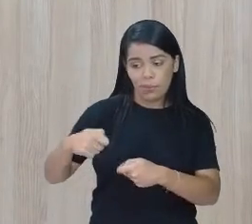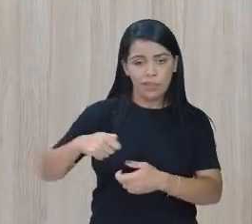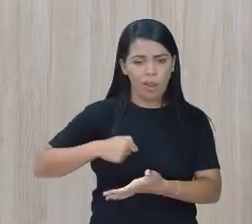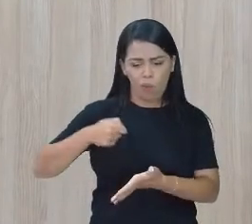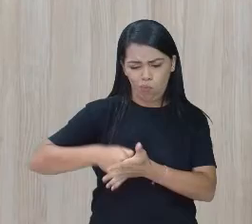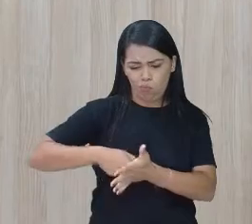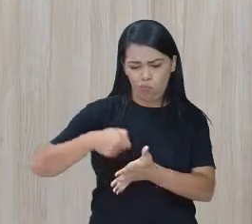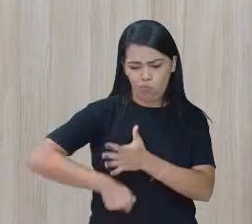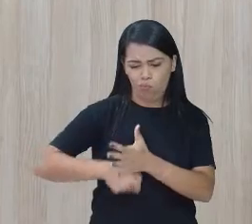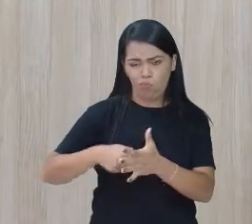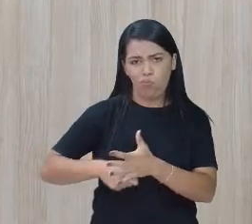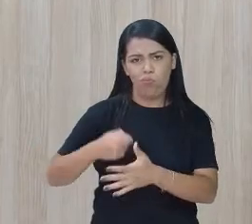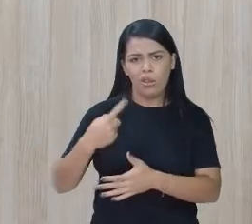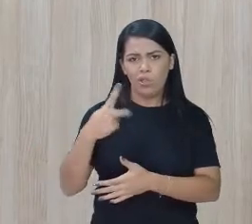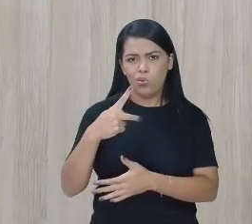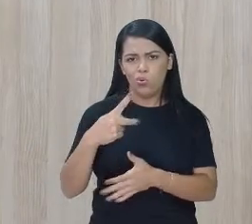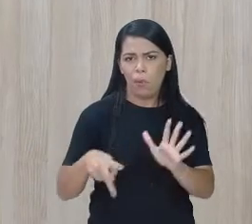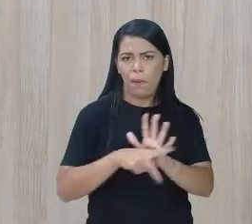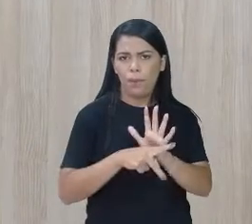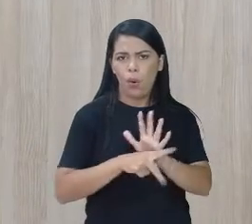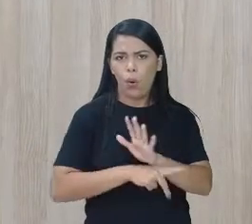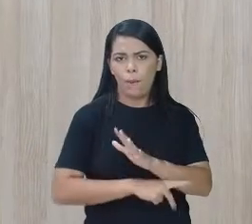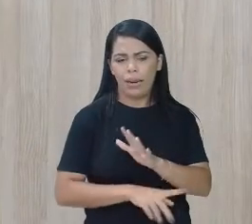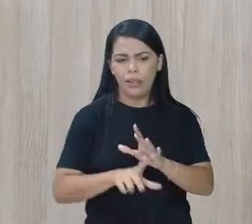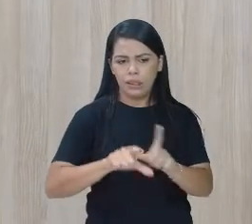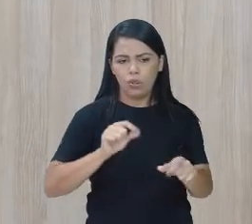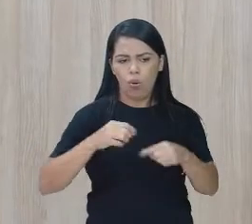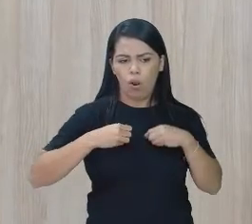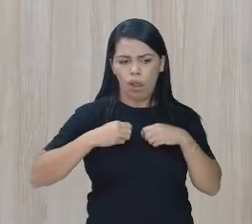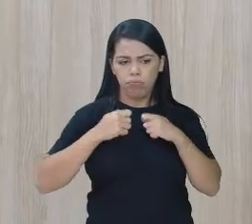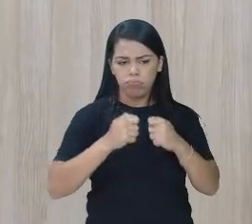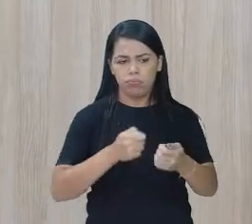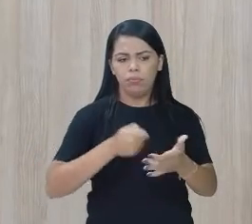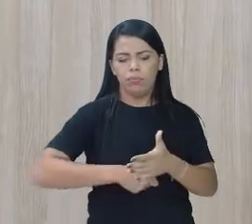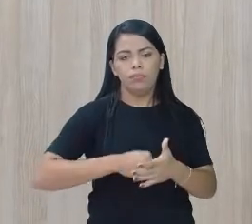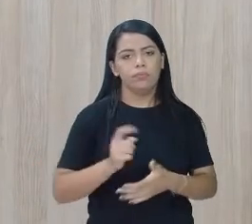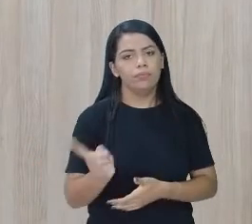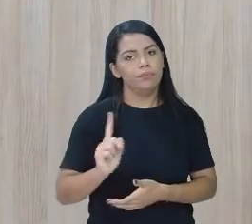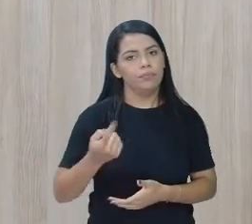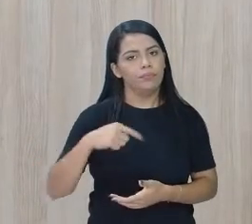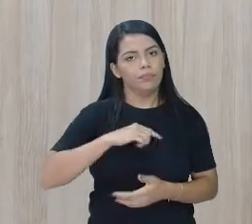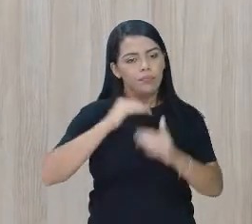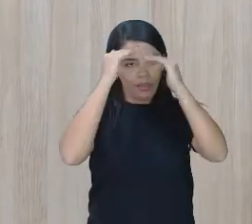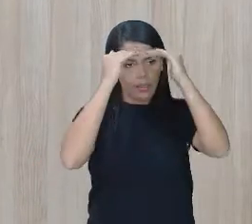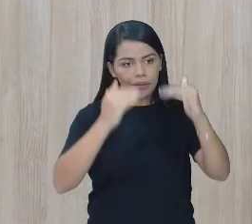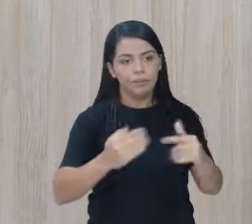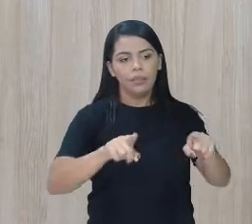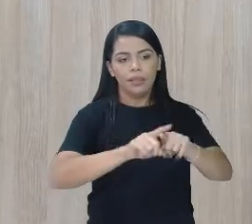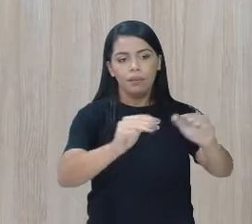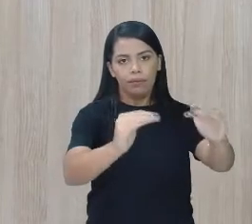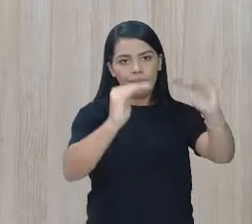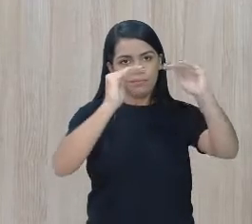nossas diante do outro, tá certo? É respeitando o outro que a gente ganha respeito também. Vamos continuar?